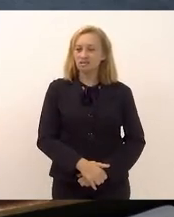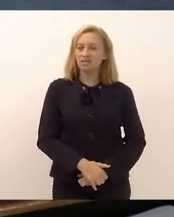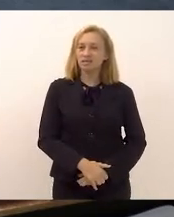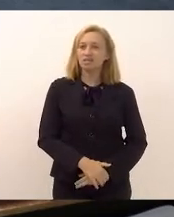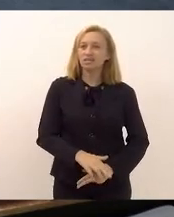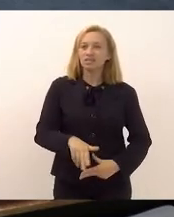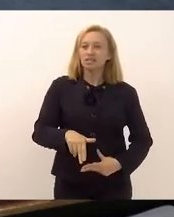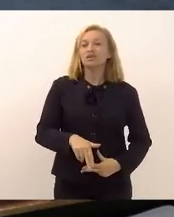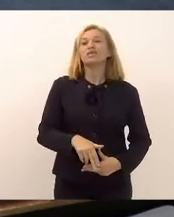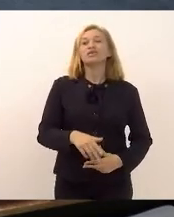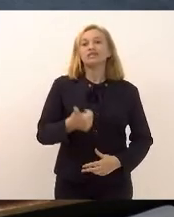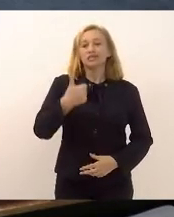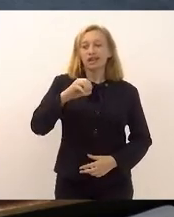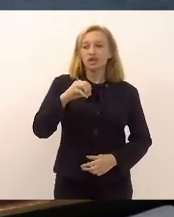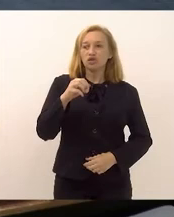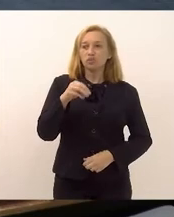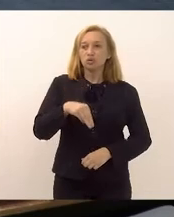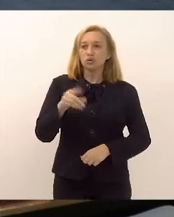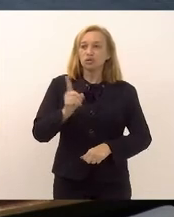dispõe de 10 minutos.